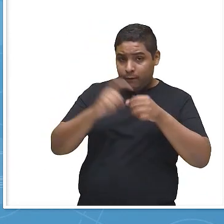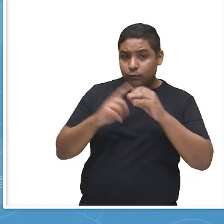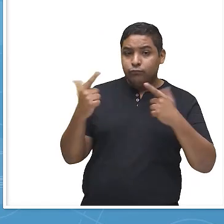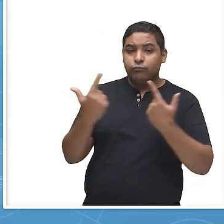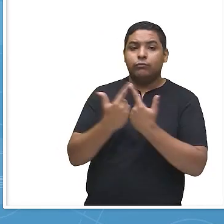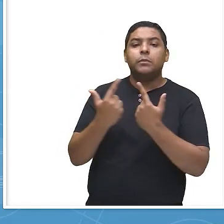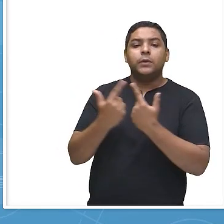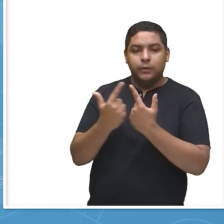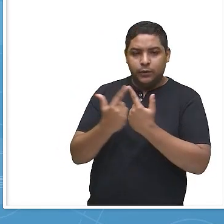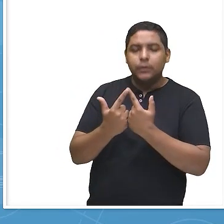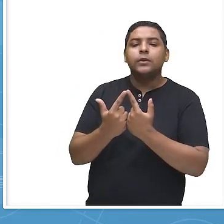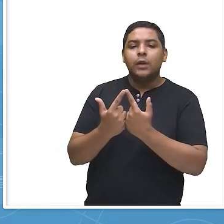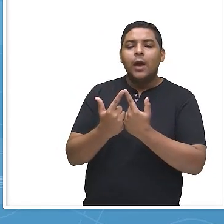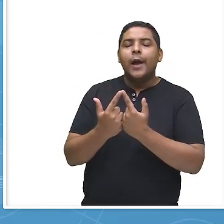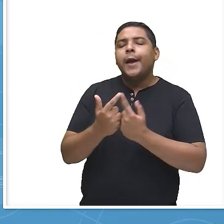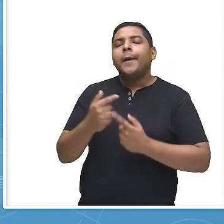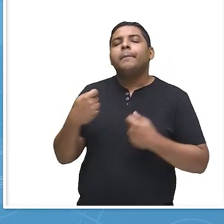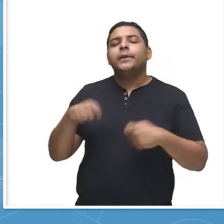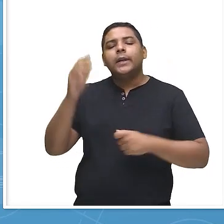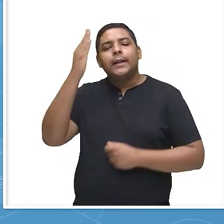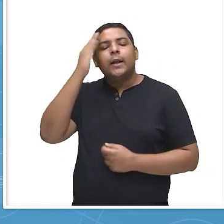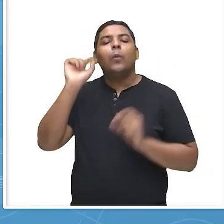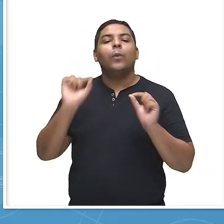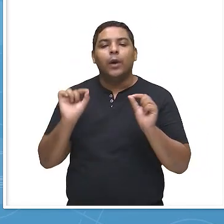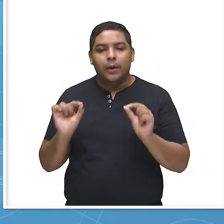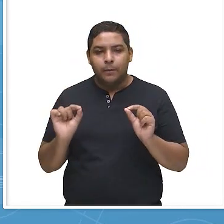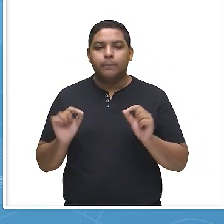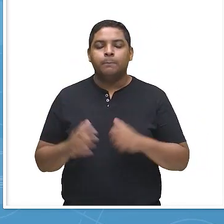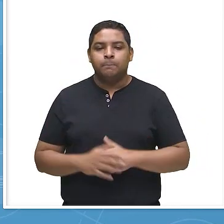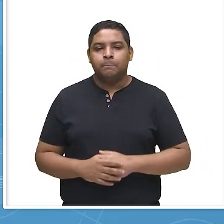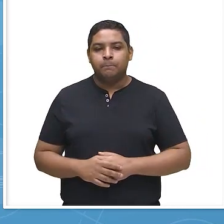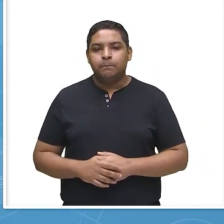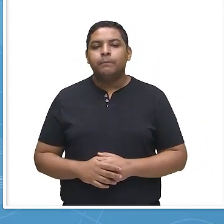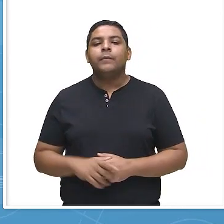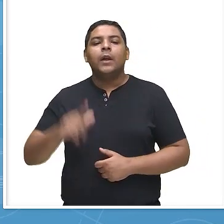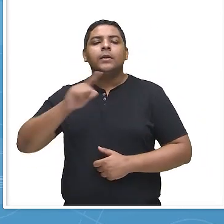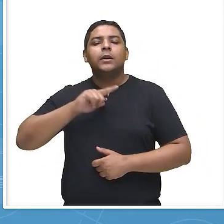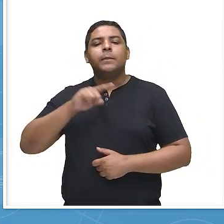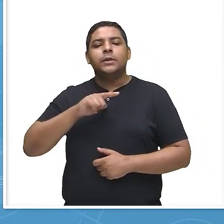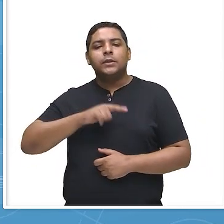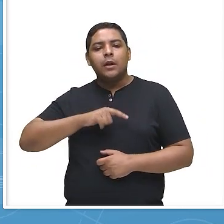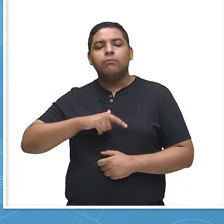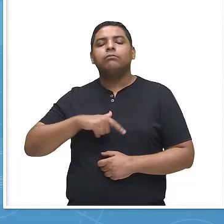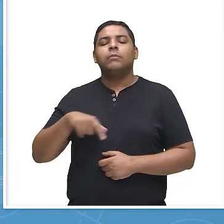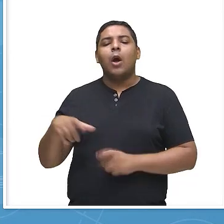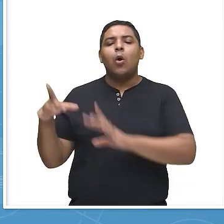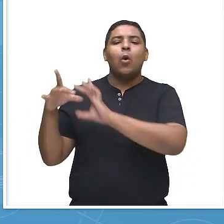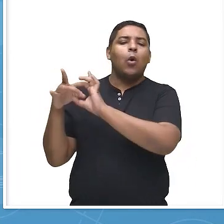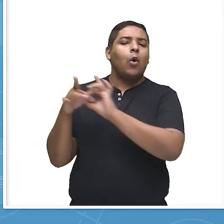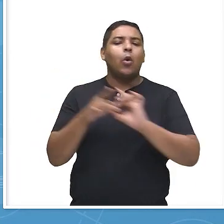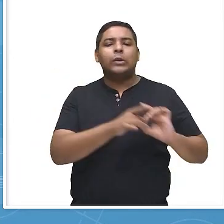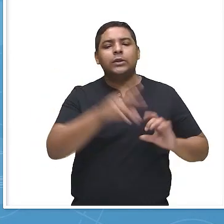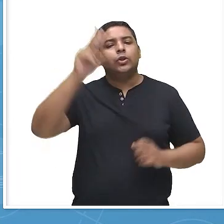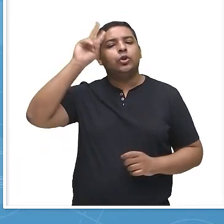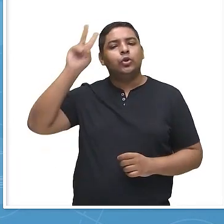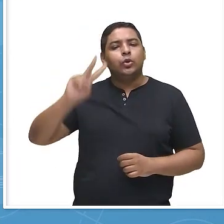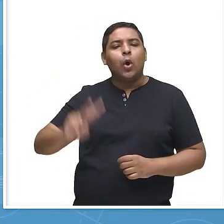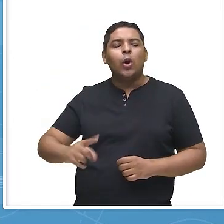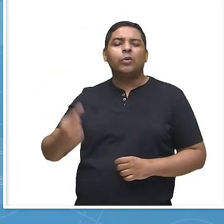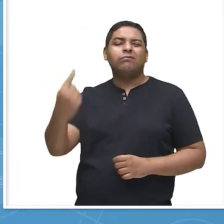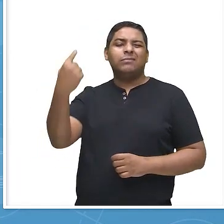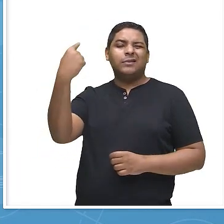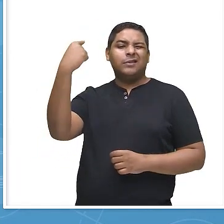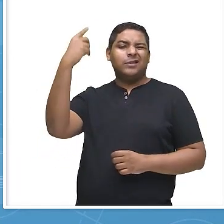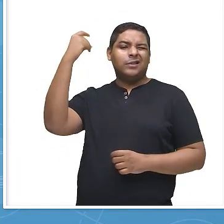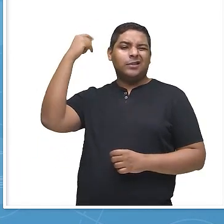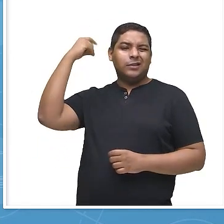vez precisa entender todo o contexto histórico da construção do teatro, a época da borracha, como se